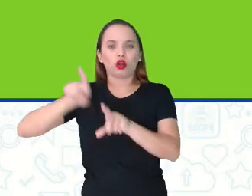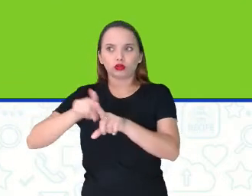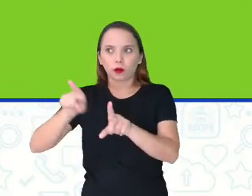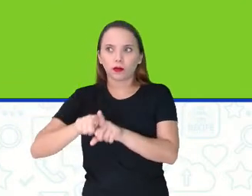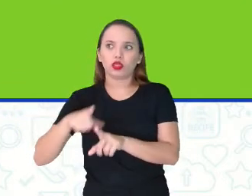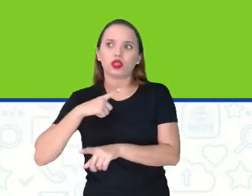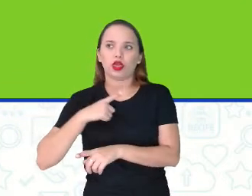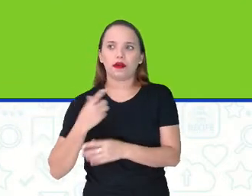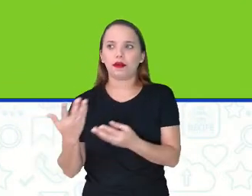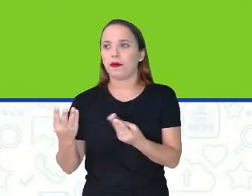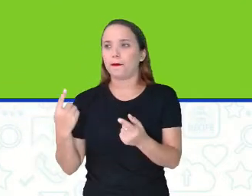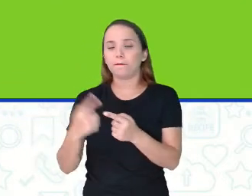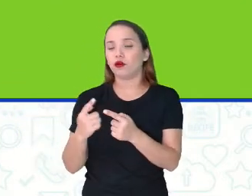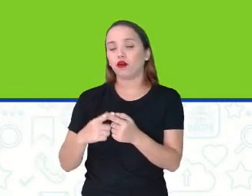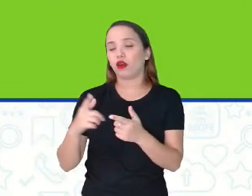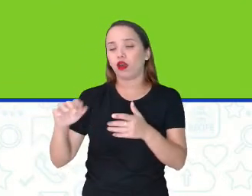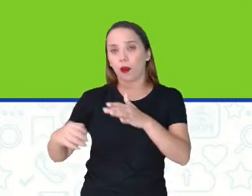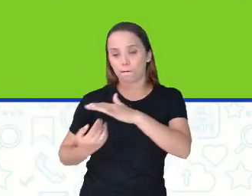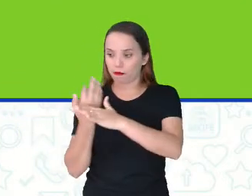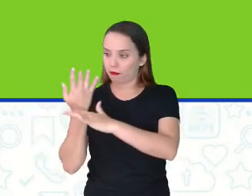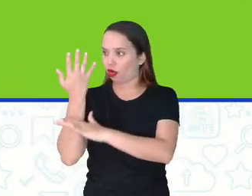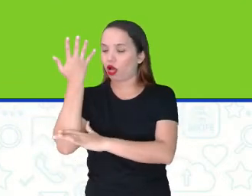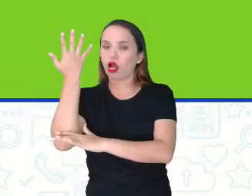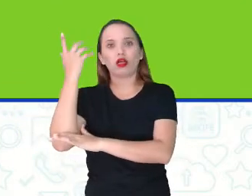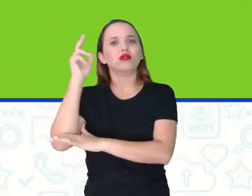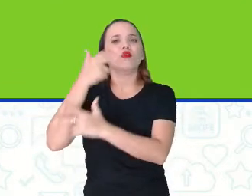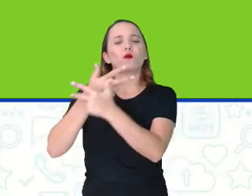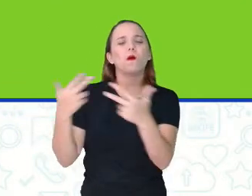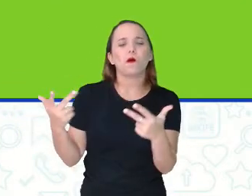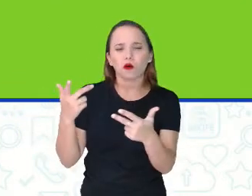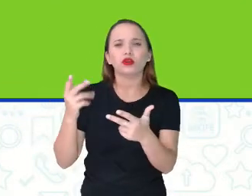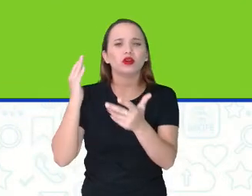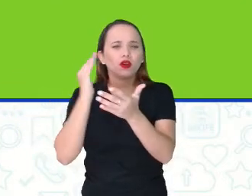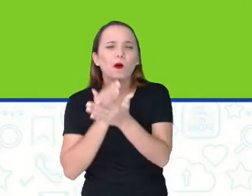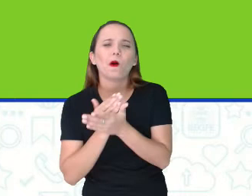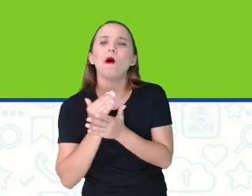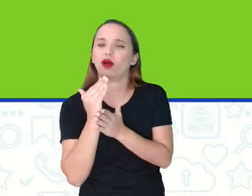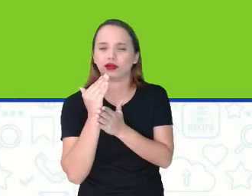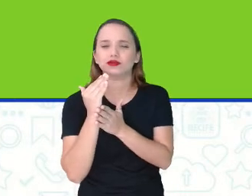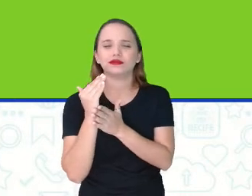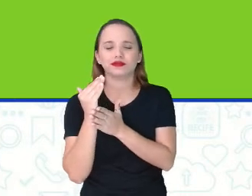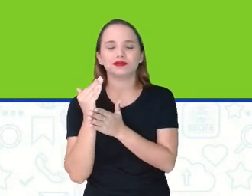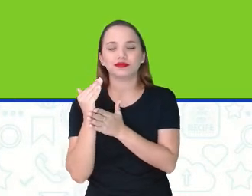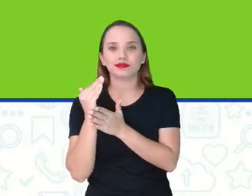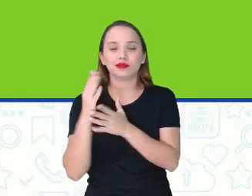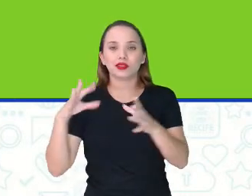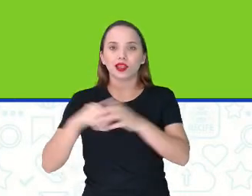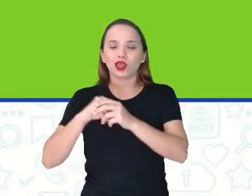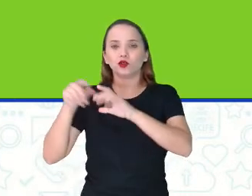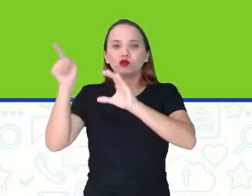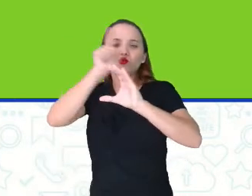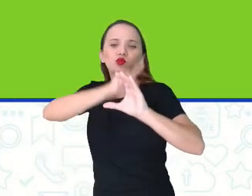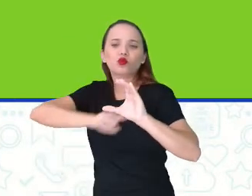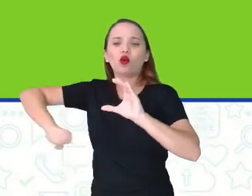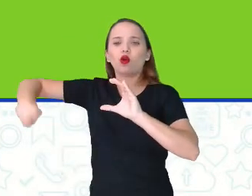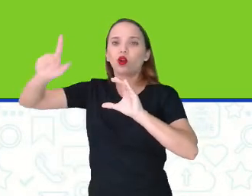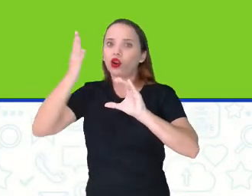são seres que, na cadeia alimentar, elas começam a cadeia alimentar. Então, os seres autótrofos,